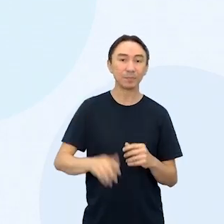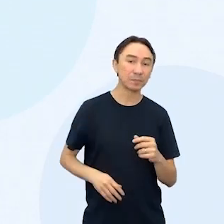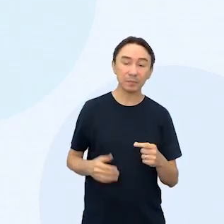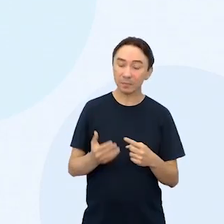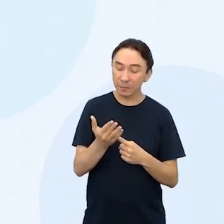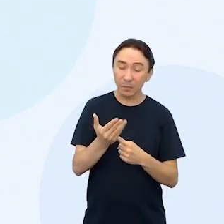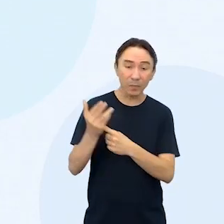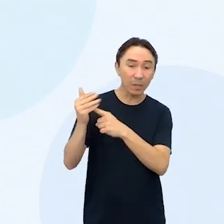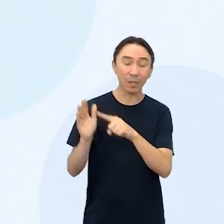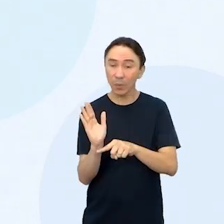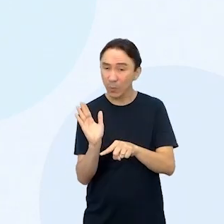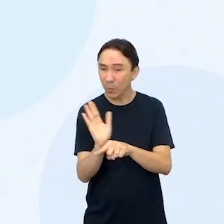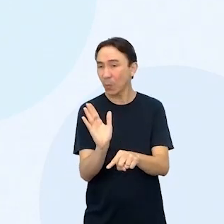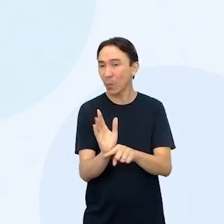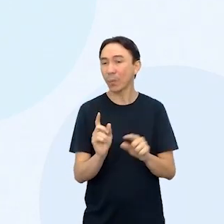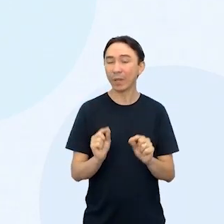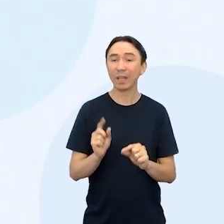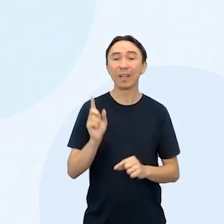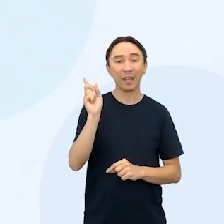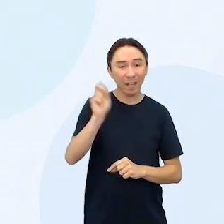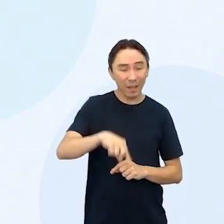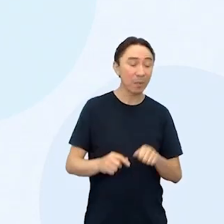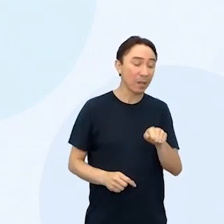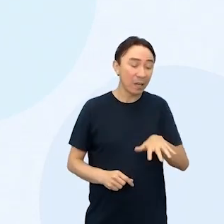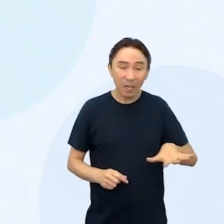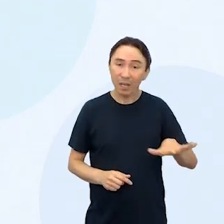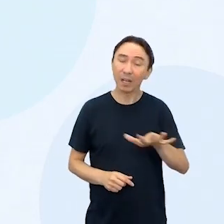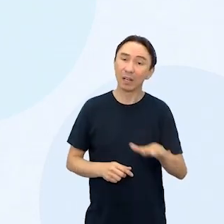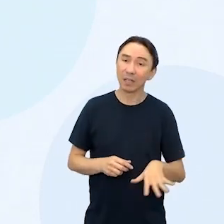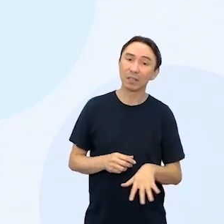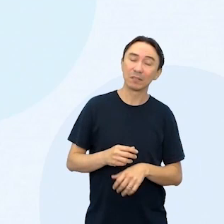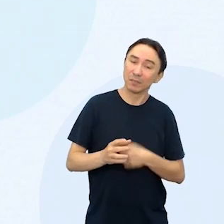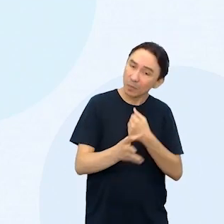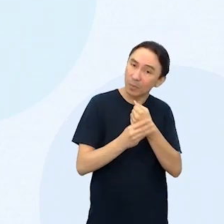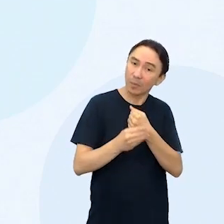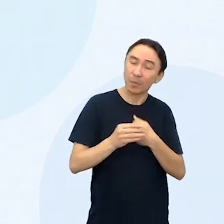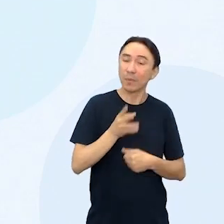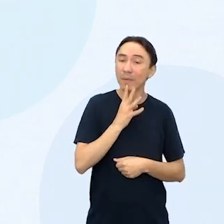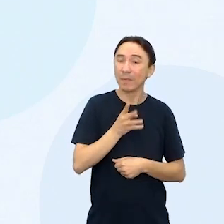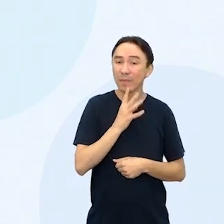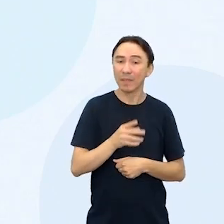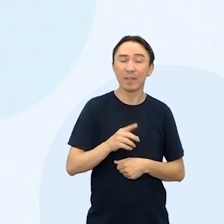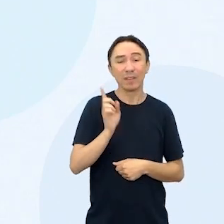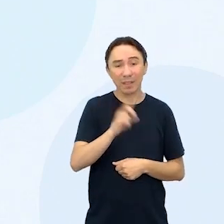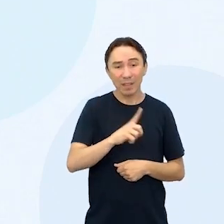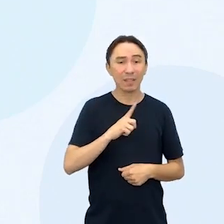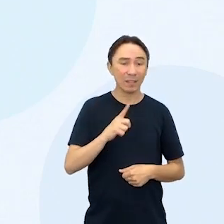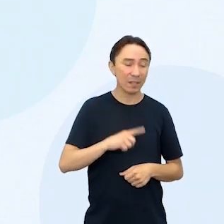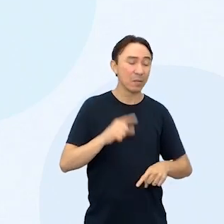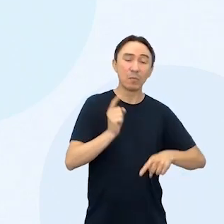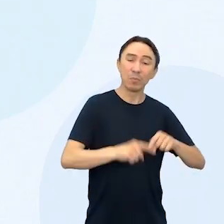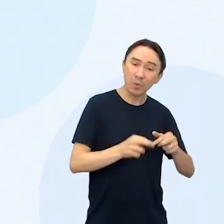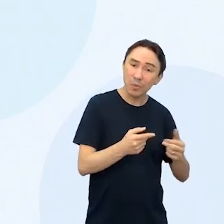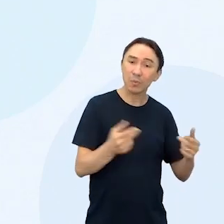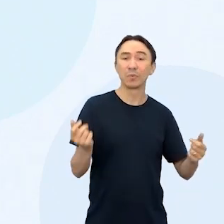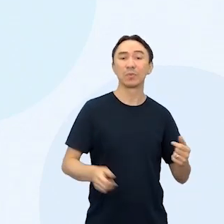conhecimento de característica interdisciplinar que engloba produtos, recursos, metodologias, estratégias,